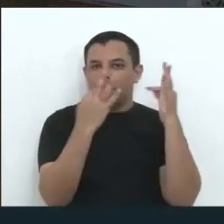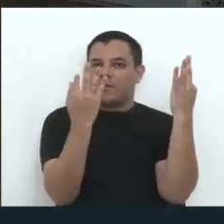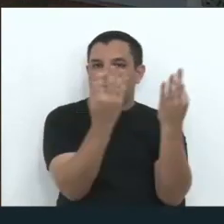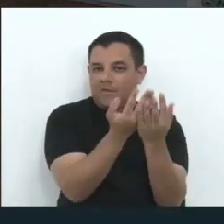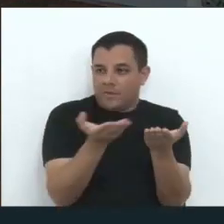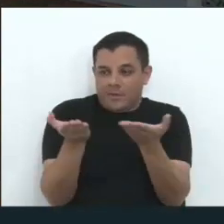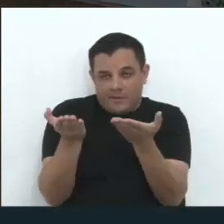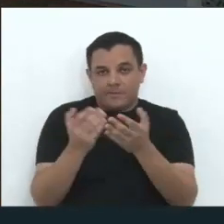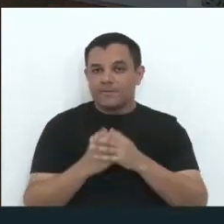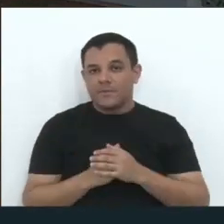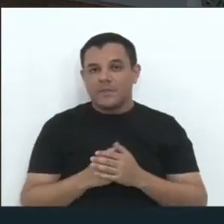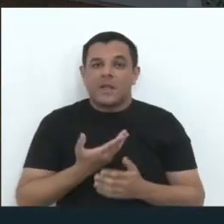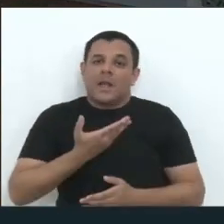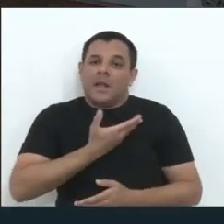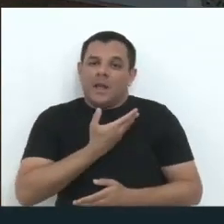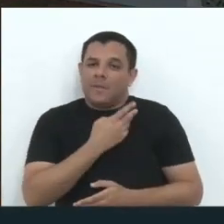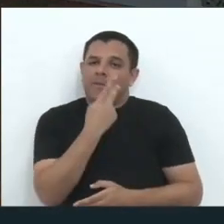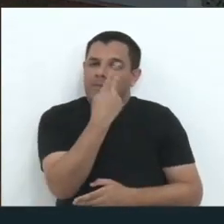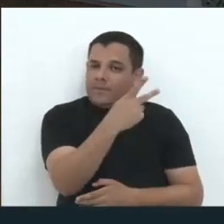e também dos amigos,